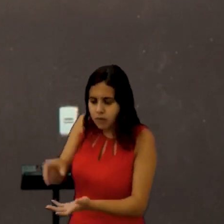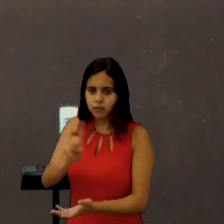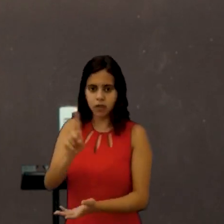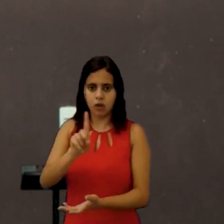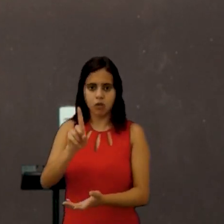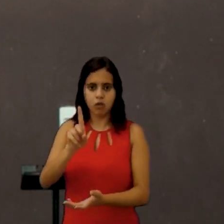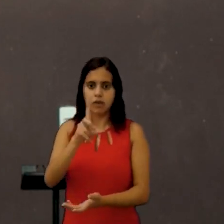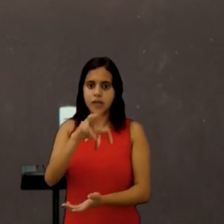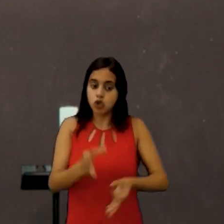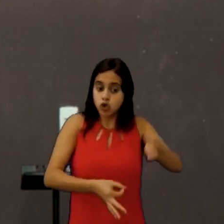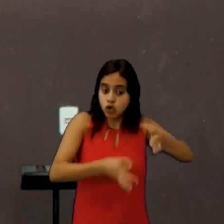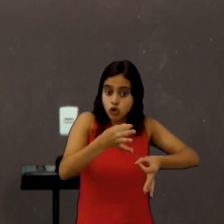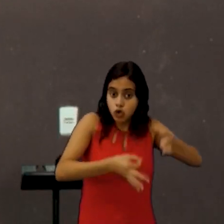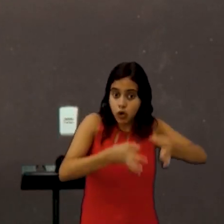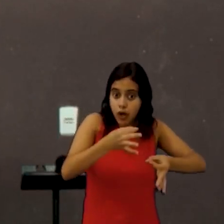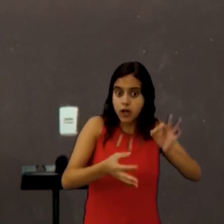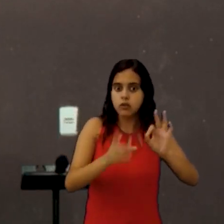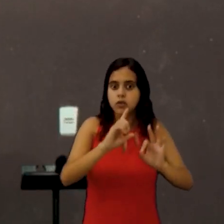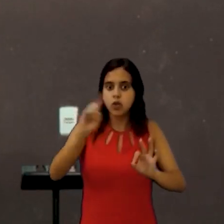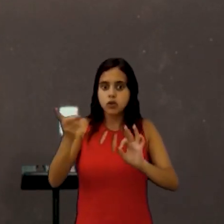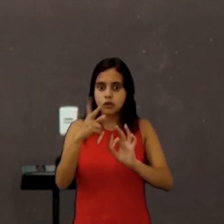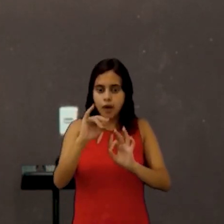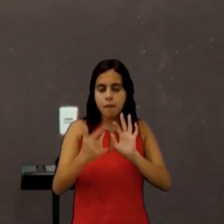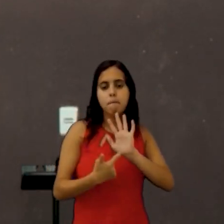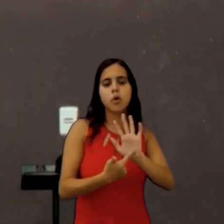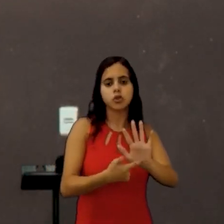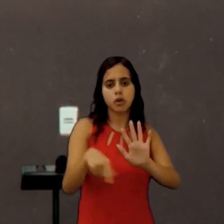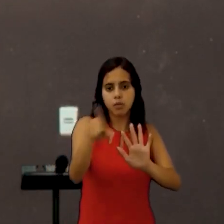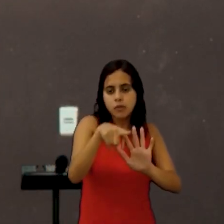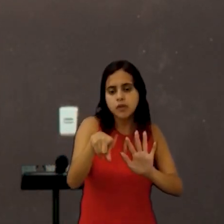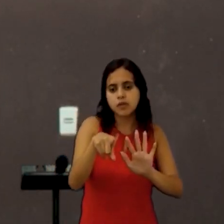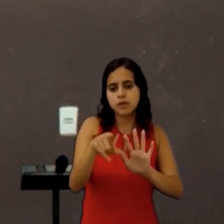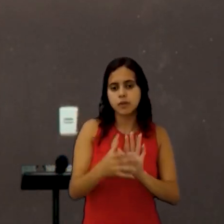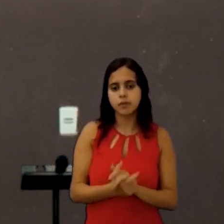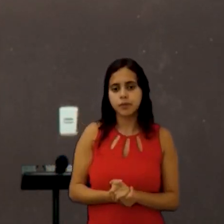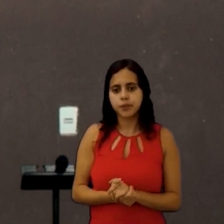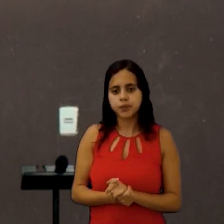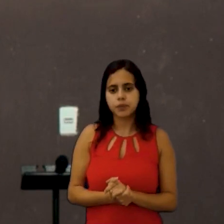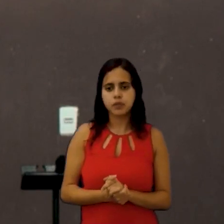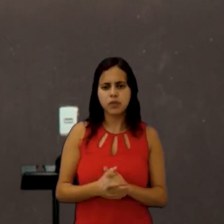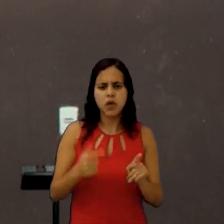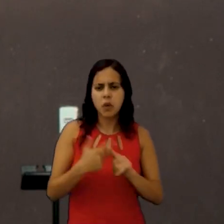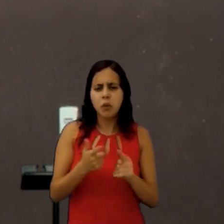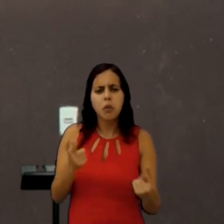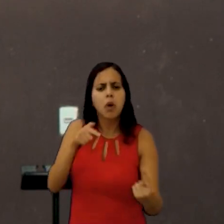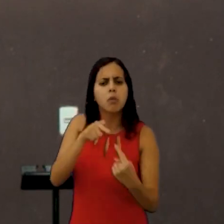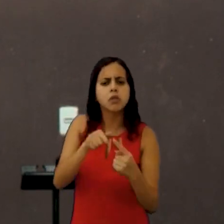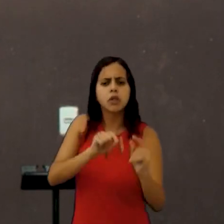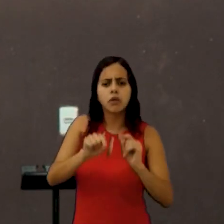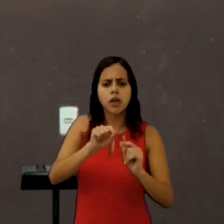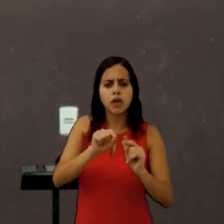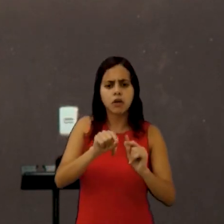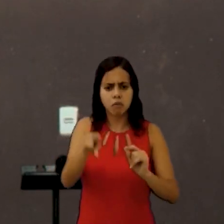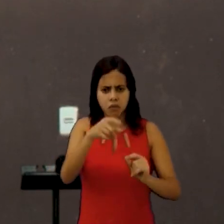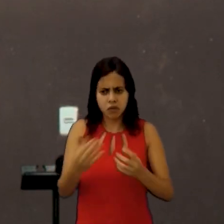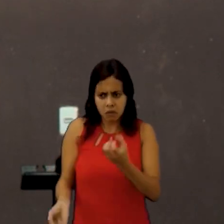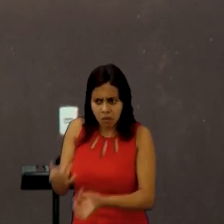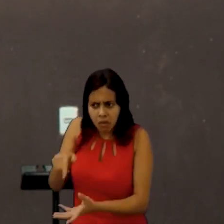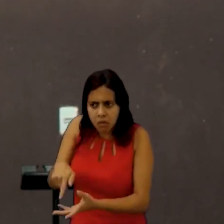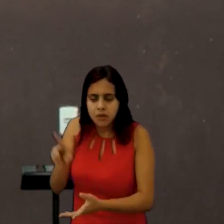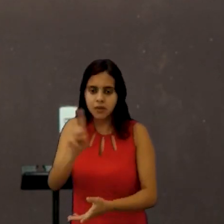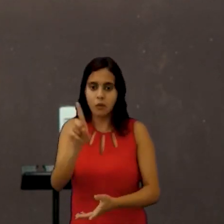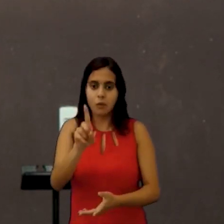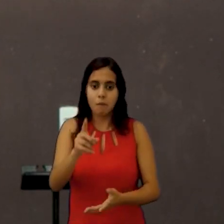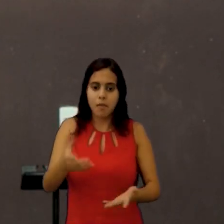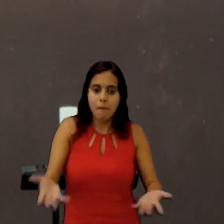galardão proporcional à sua vida. Deus não faz isso para te condenar, Ele faz isso para te motivar